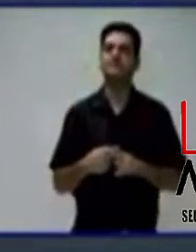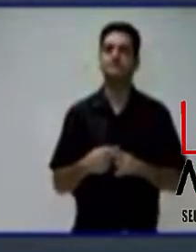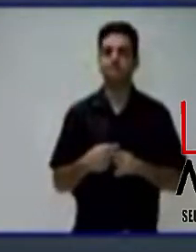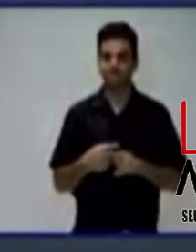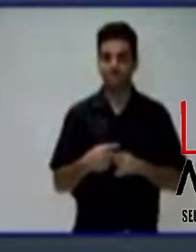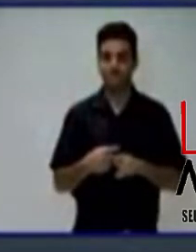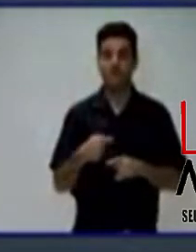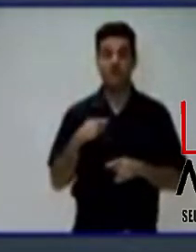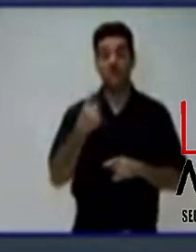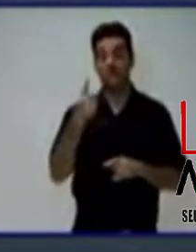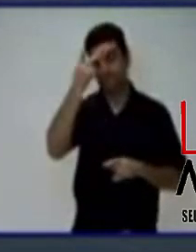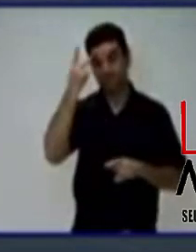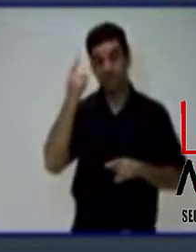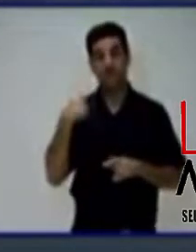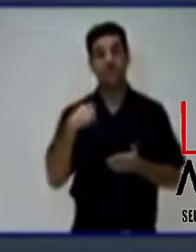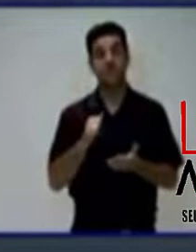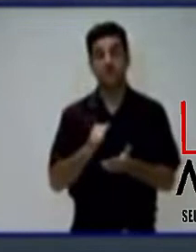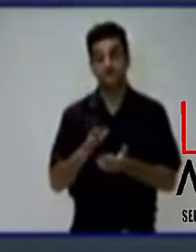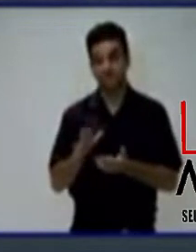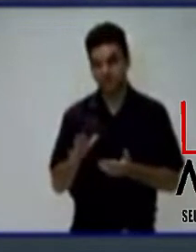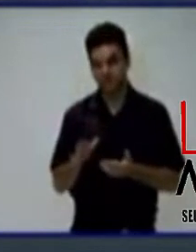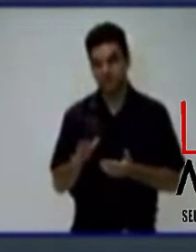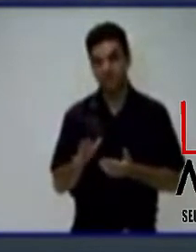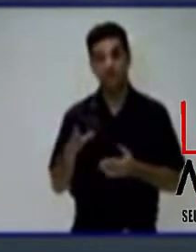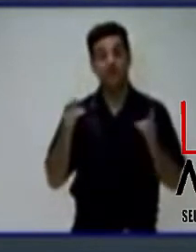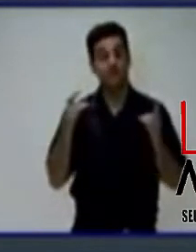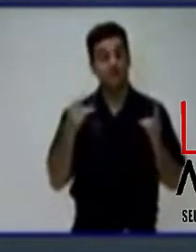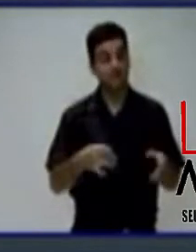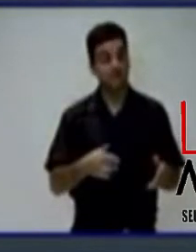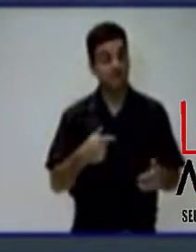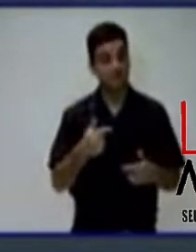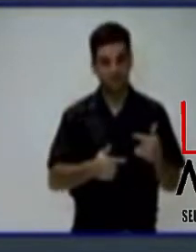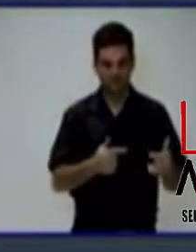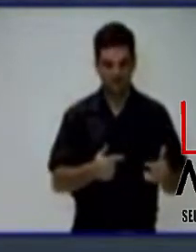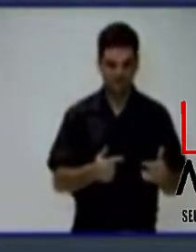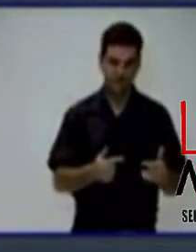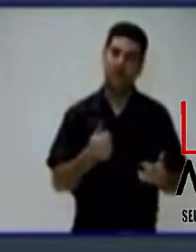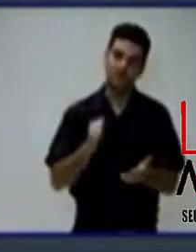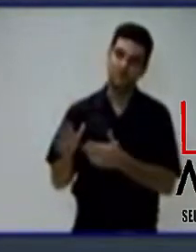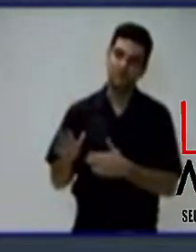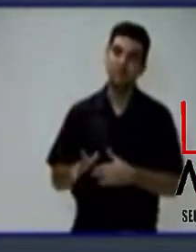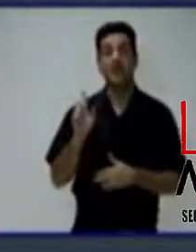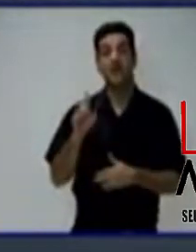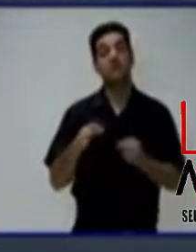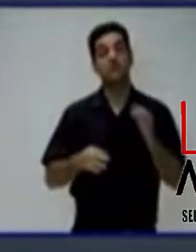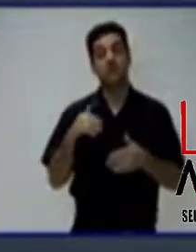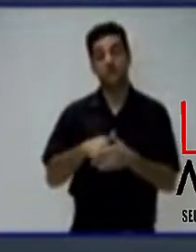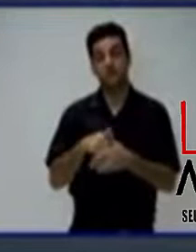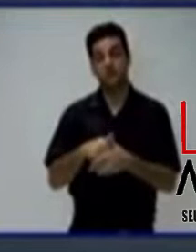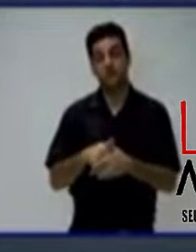observado, é de um candidato que foi demitido por abandono de cargo. E o juiz eleitoral